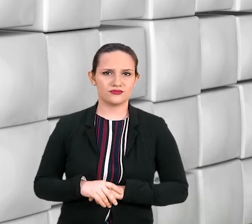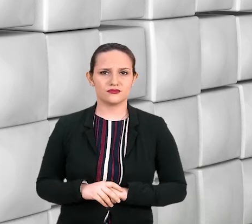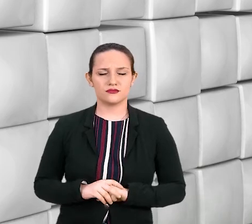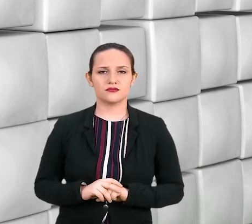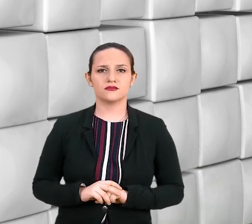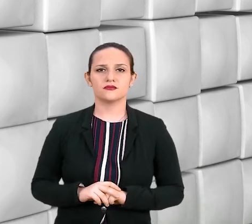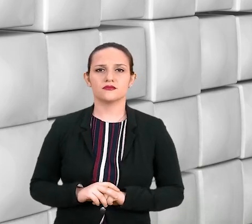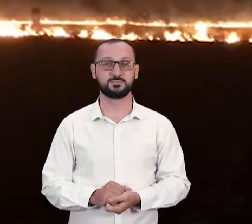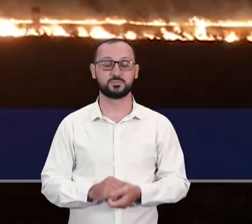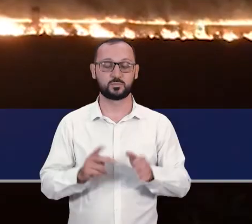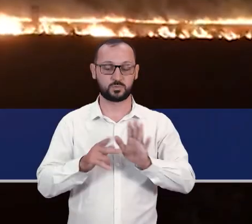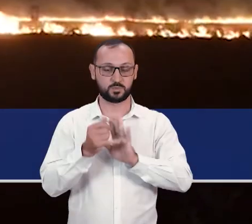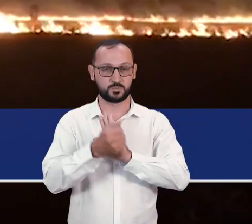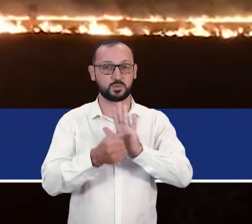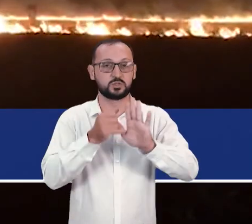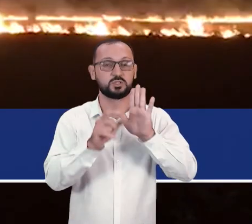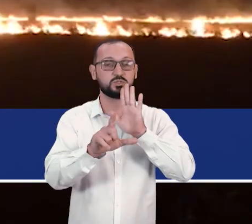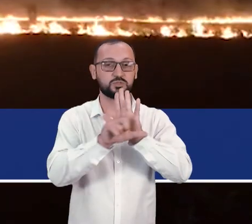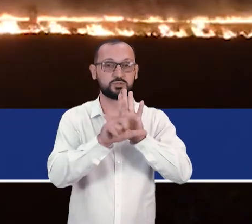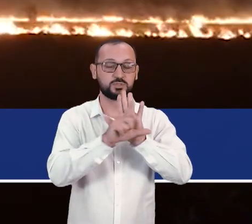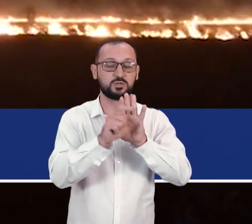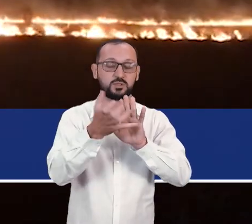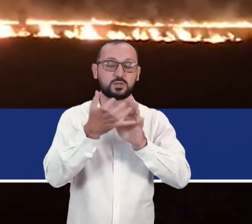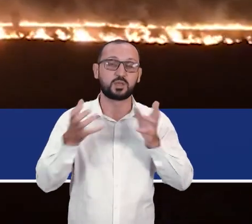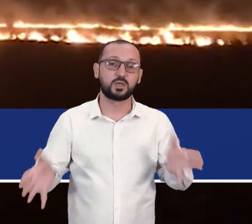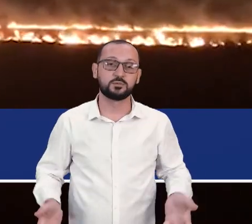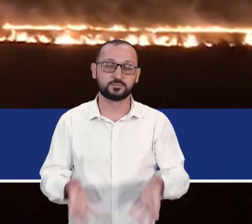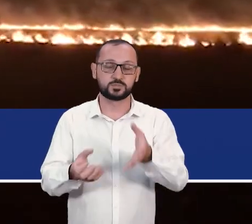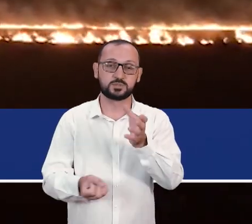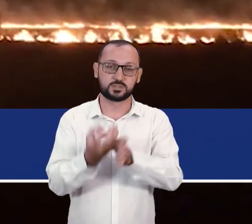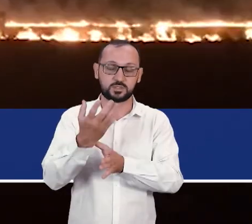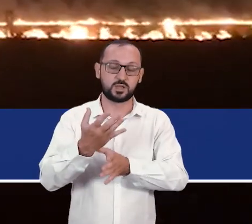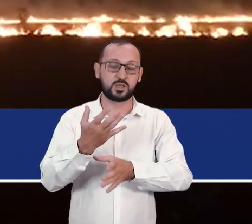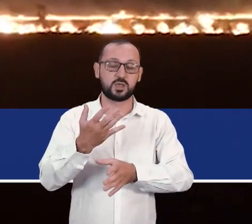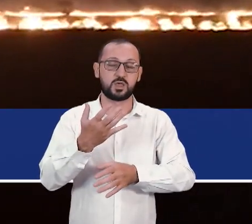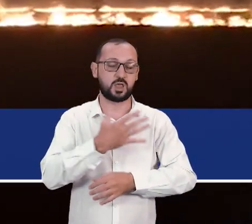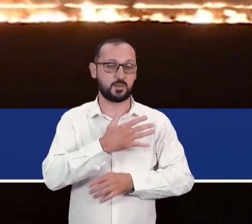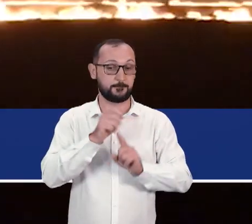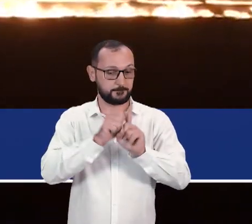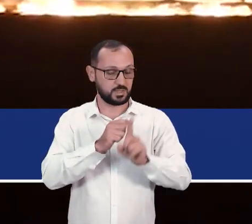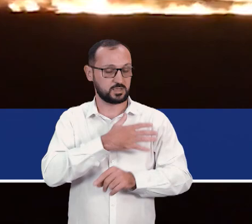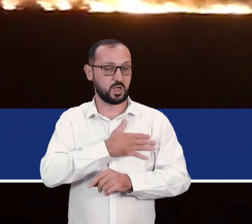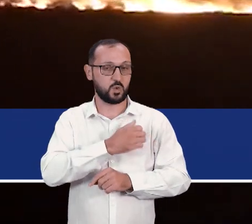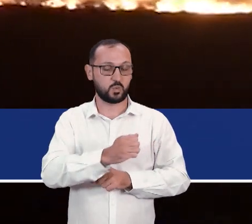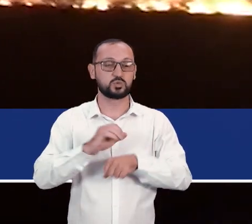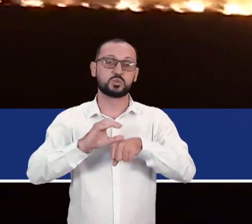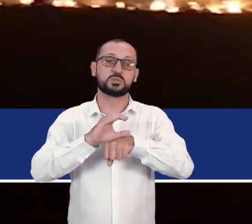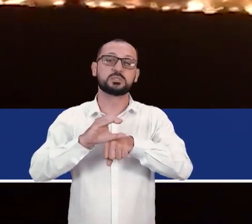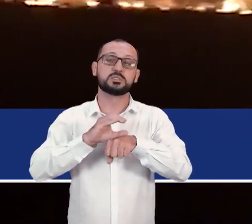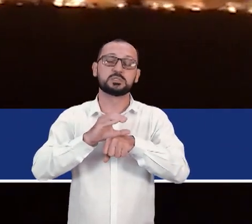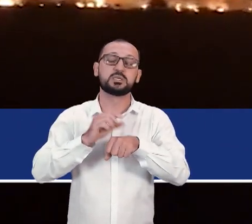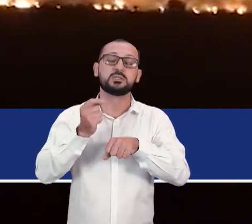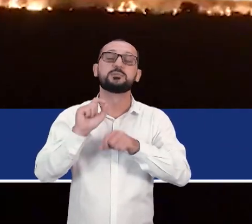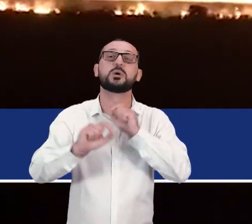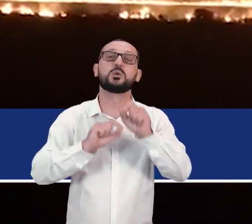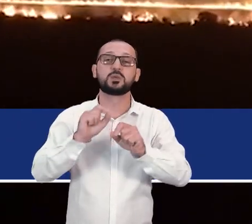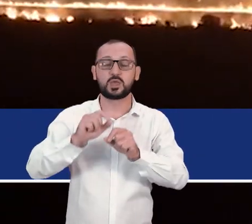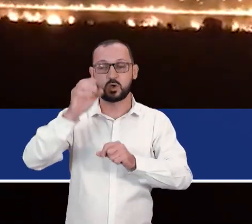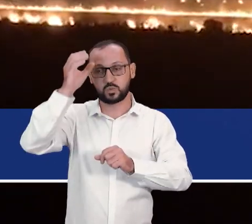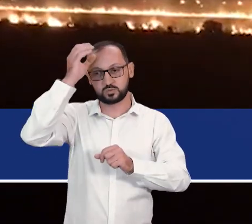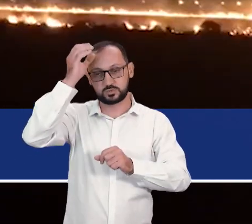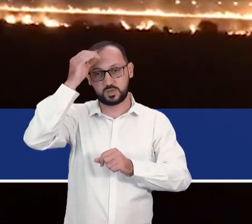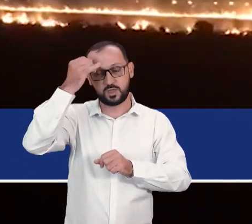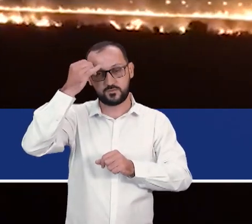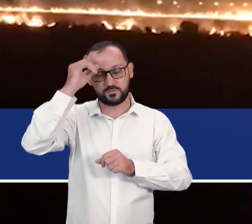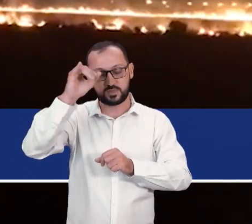incêndios e queimadas. Projeto de lei que pretende instituir o Agosto Cinza, período de ações sobre conscientização